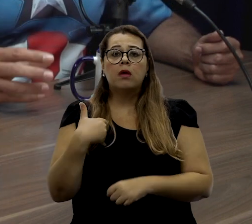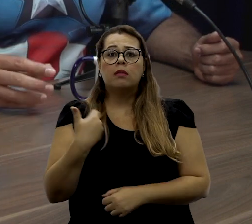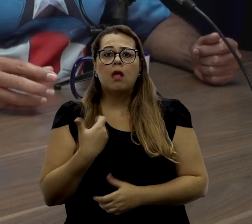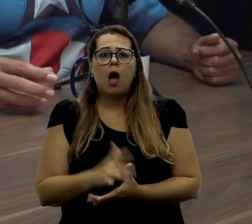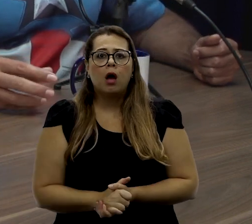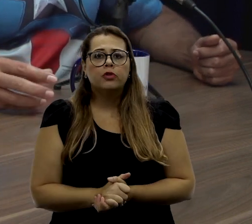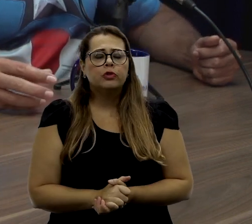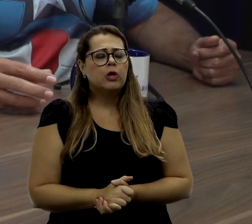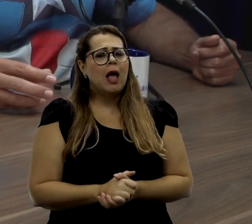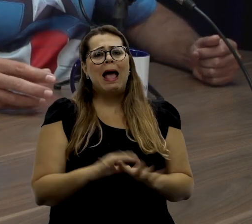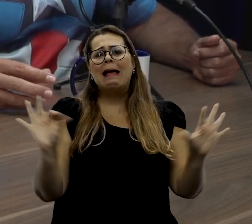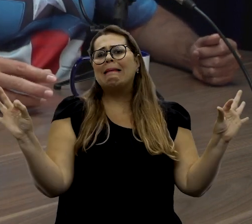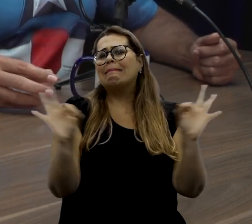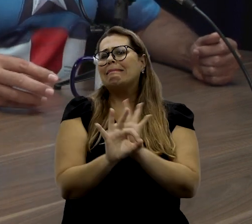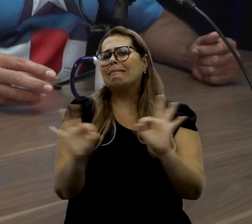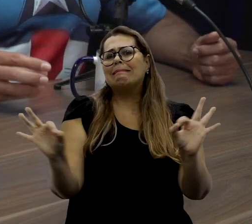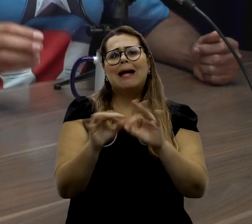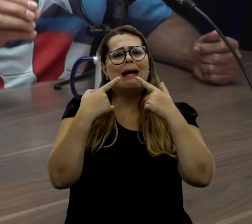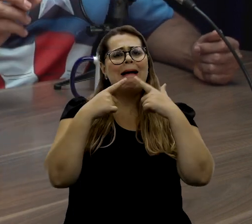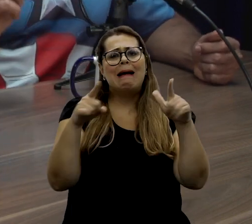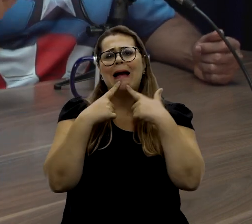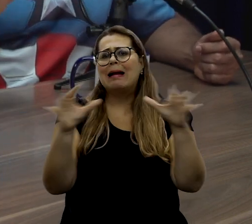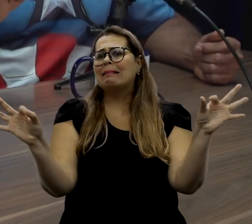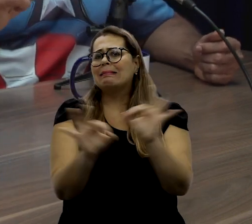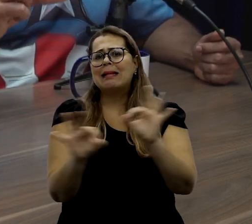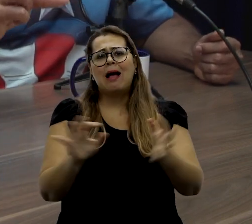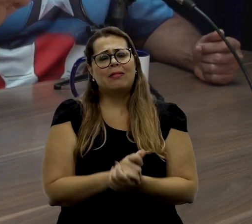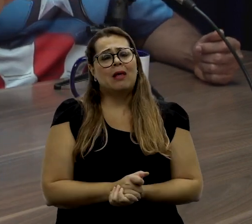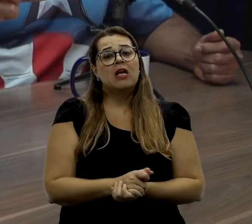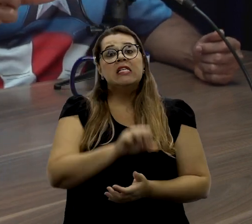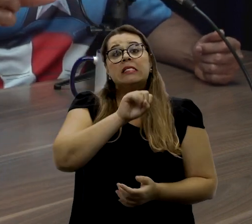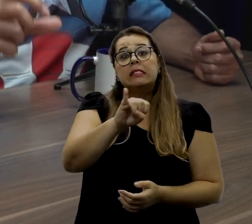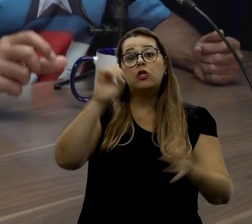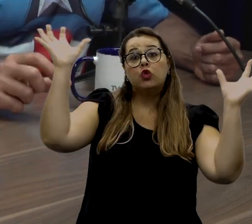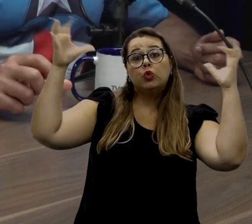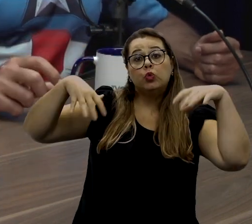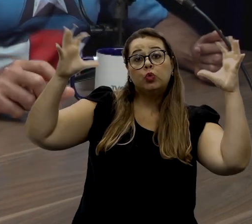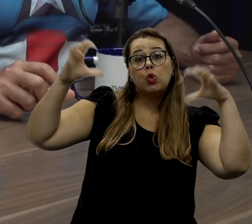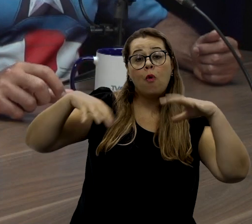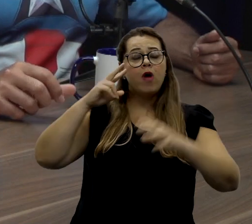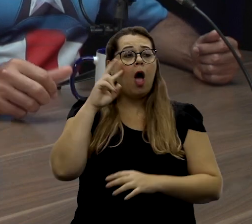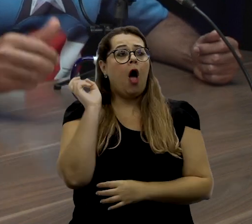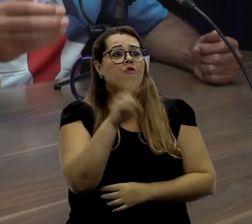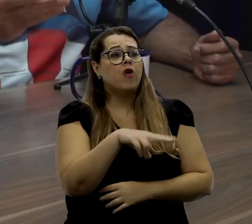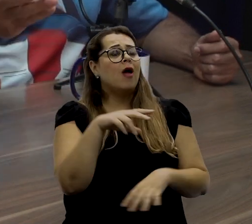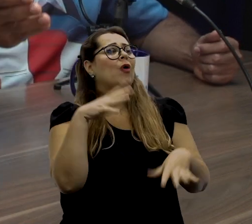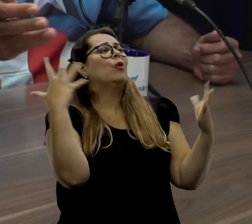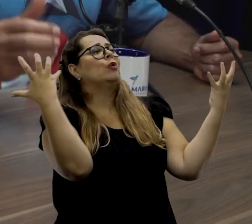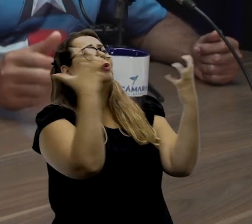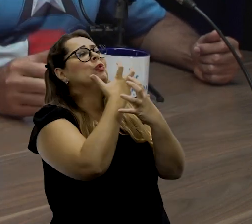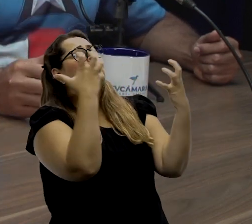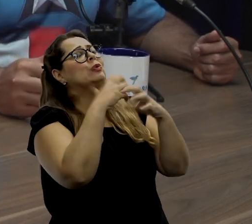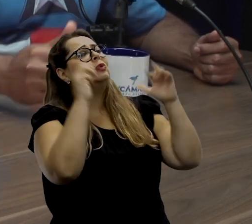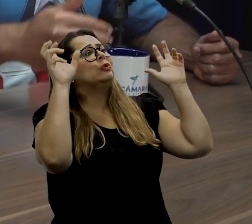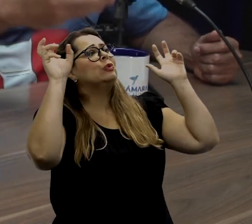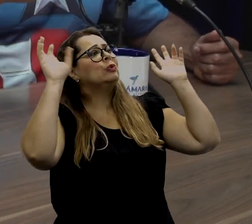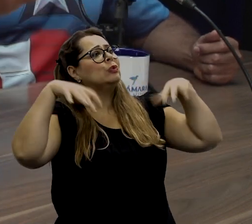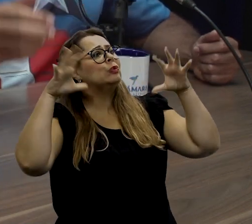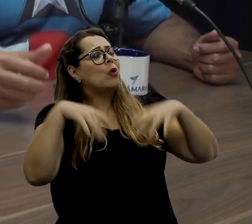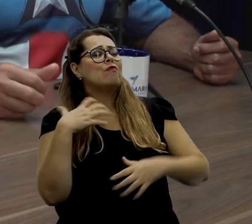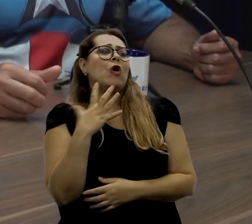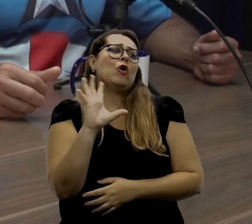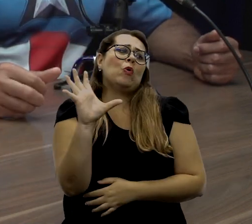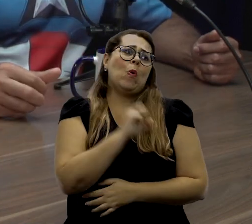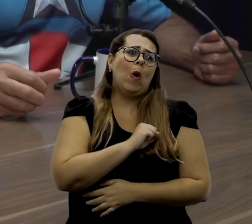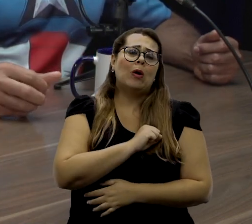tempo chuvoso, fala, nossa, como eu gosto de chuva. Aí ela vê uma planta, uma flor, ela olha assim, nossa, que flor linda, meu filho. No Natal,